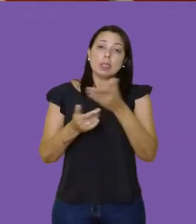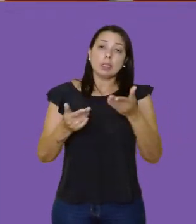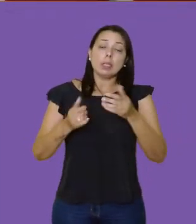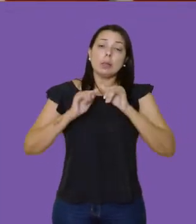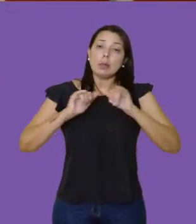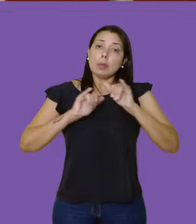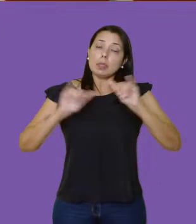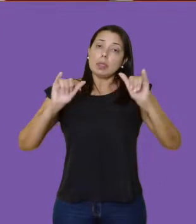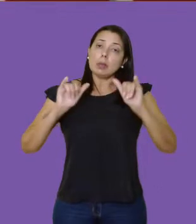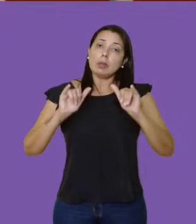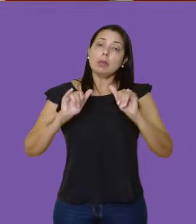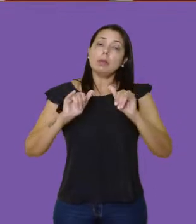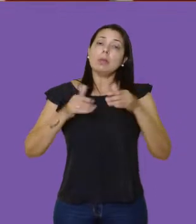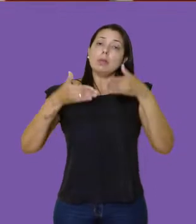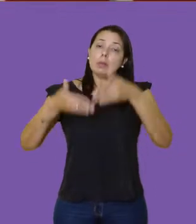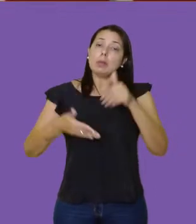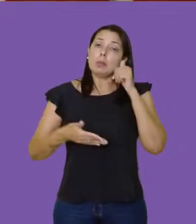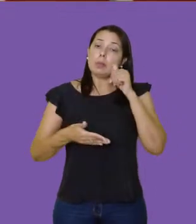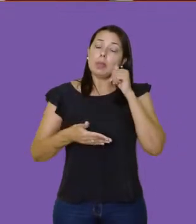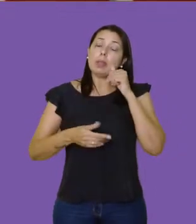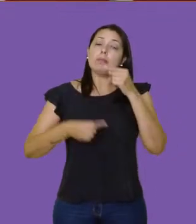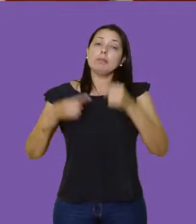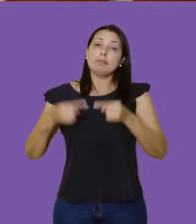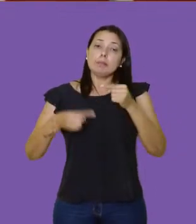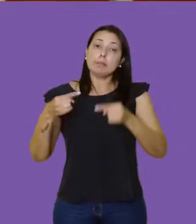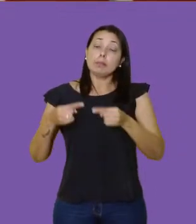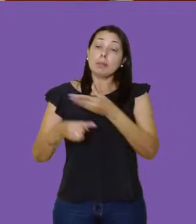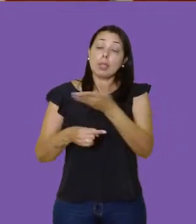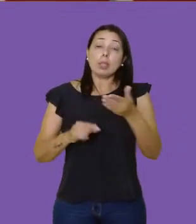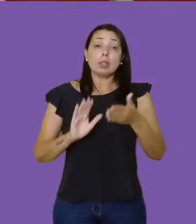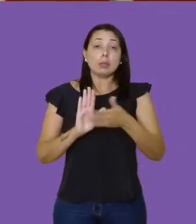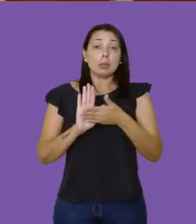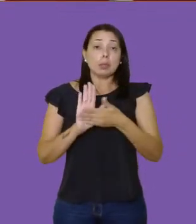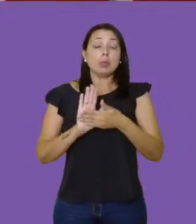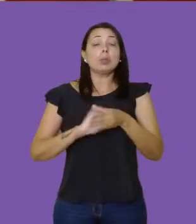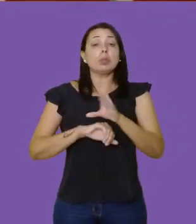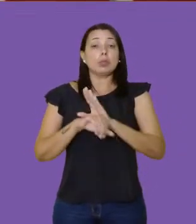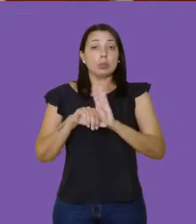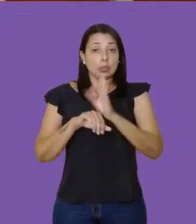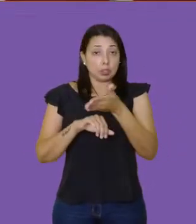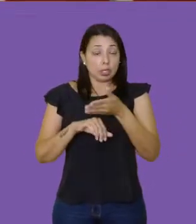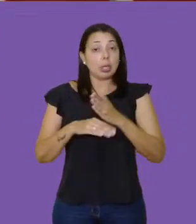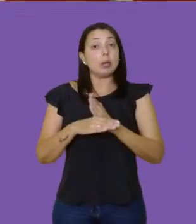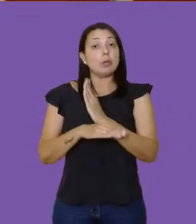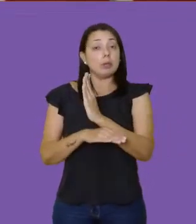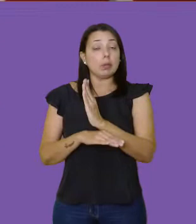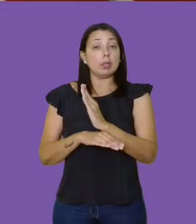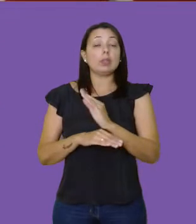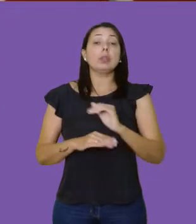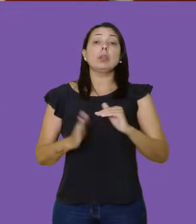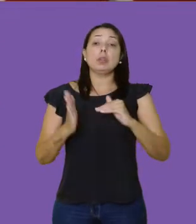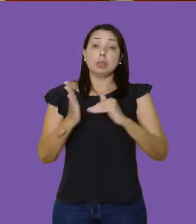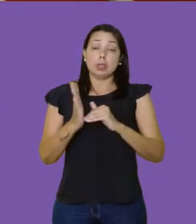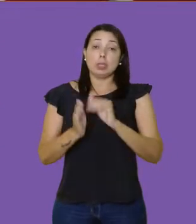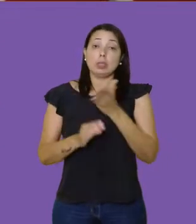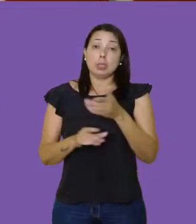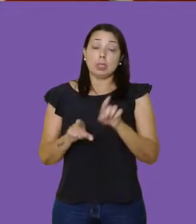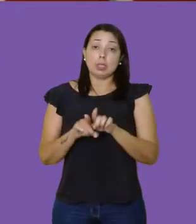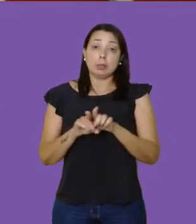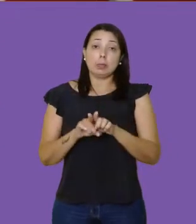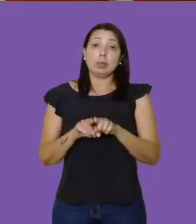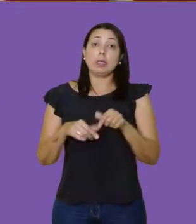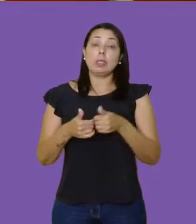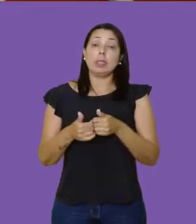da participação feminina na política. Essa proposta de emenda constitucional já foi aprovada no Senado e já está na Câmara